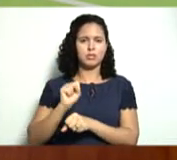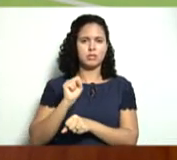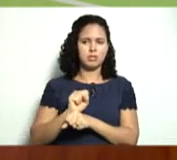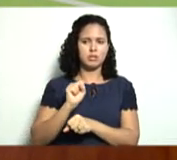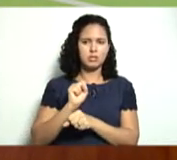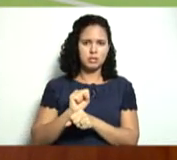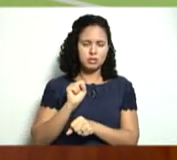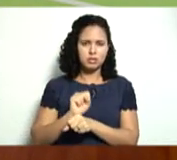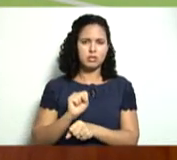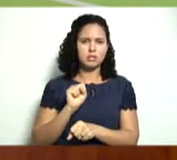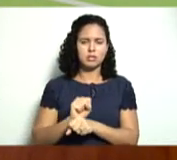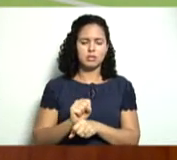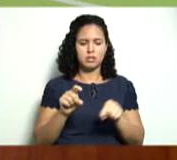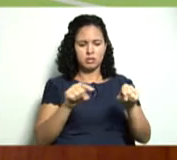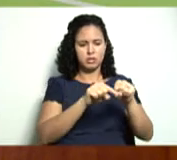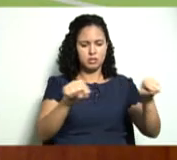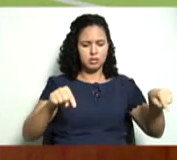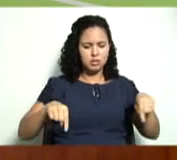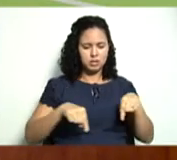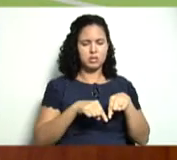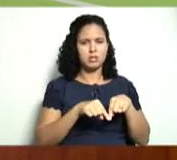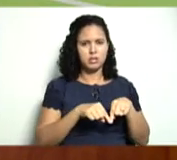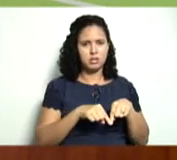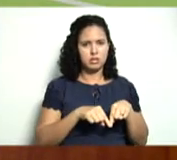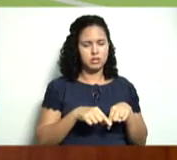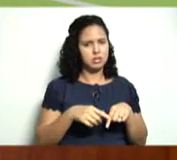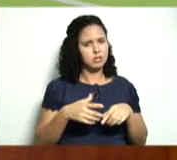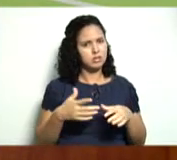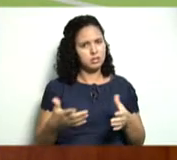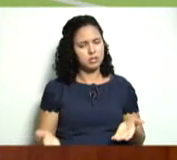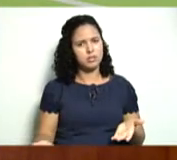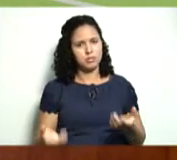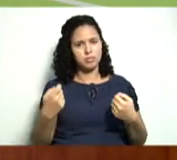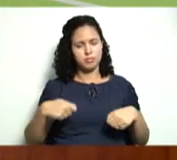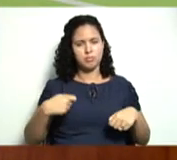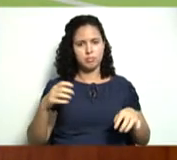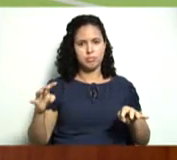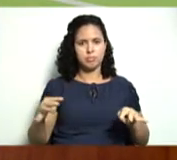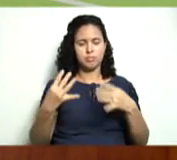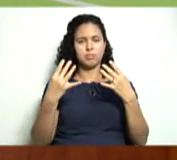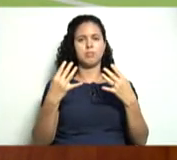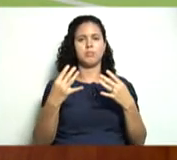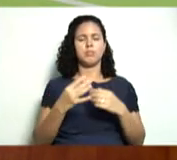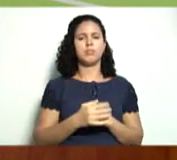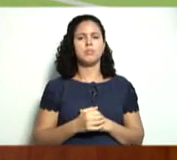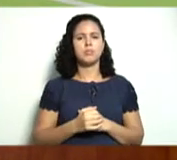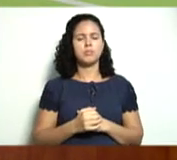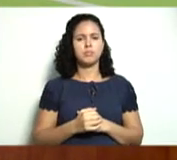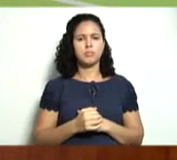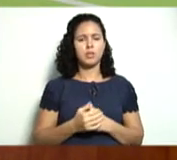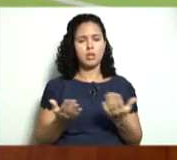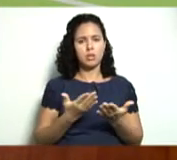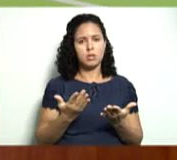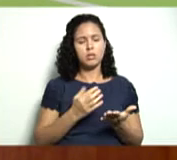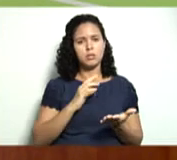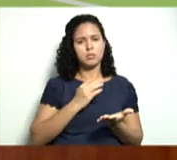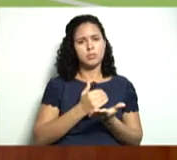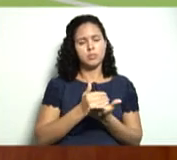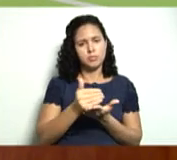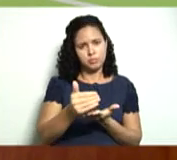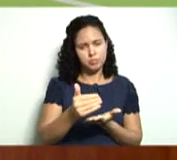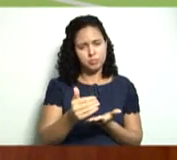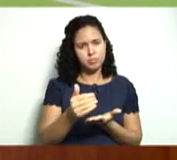saia na impressora ali na sua sala não vai sair nunca então é importante você ficar atento a isso é a gente já vai iniciar a correção da